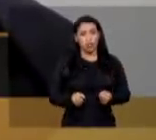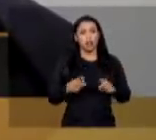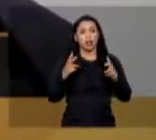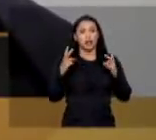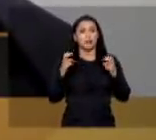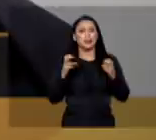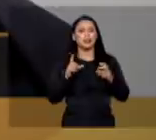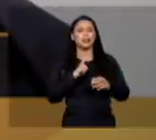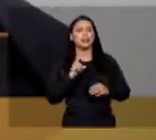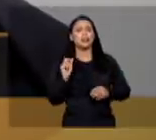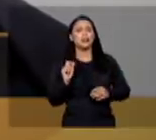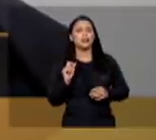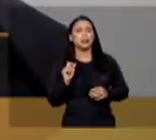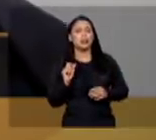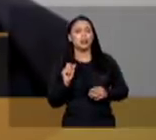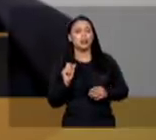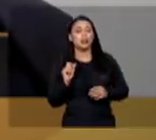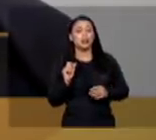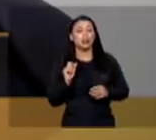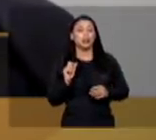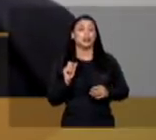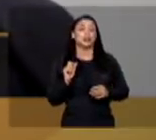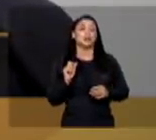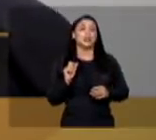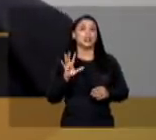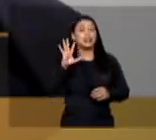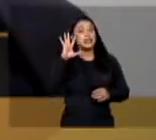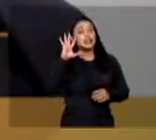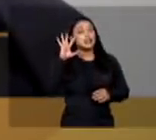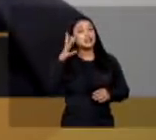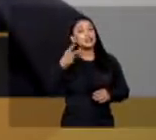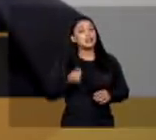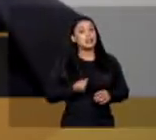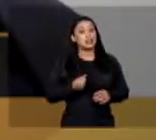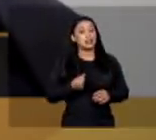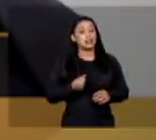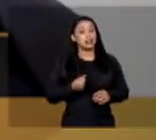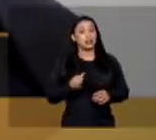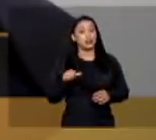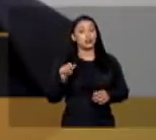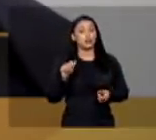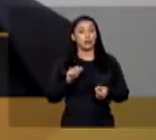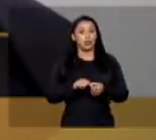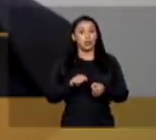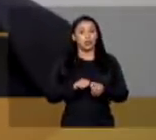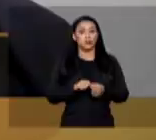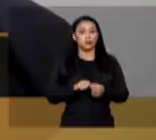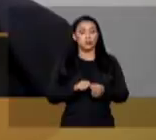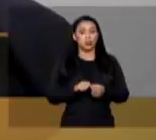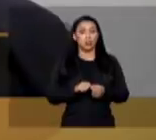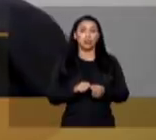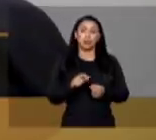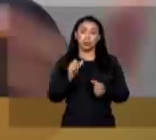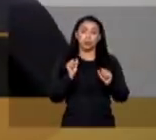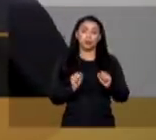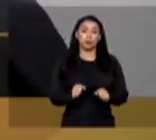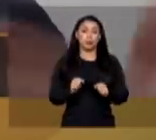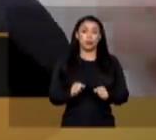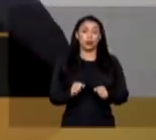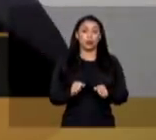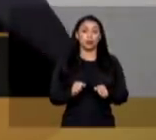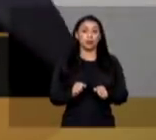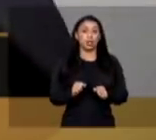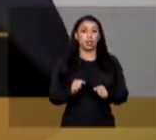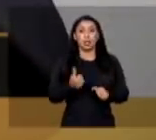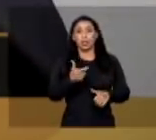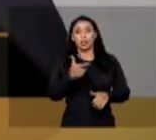colegiado levam a concluir pela ocorrência de uma espécie de preclusão pro judicato, ou seja, pela